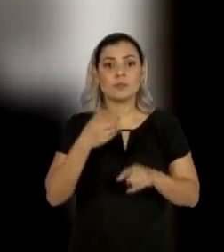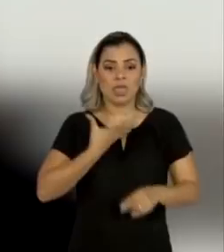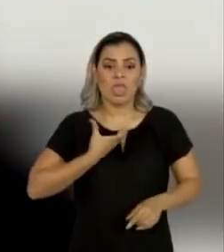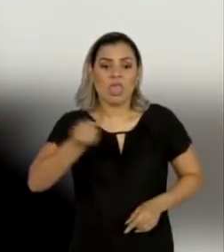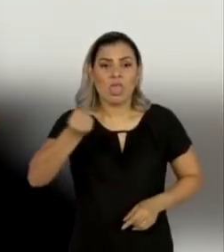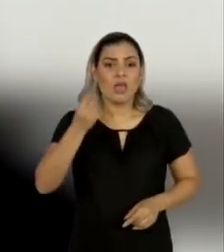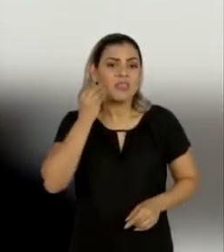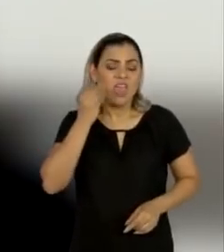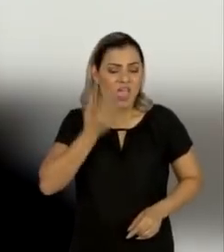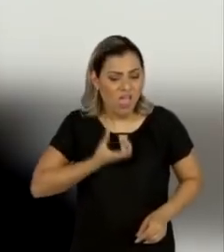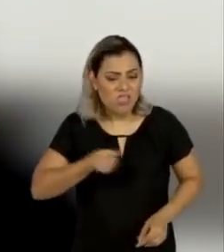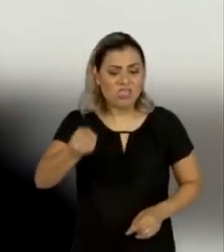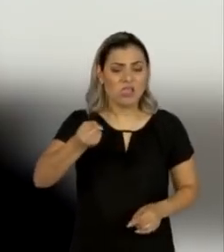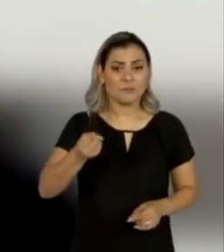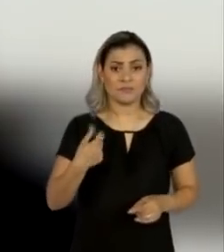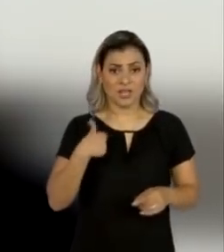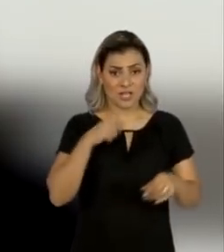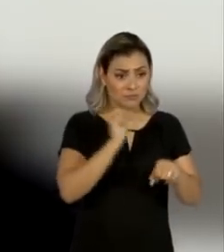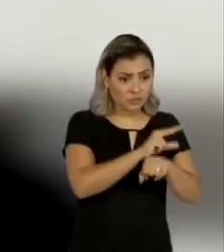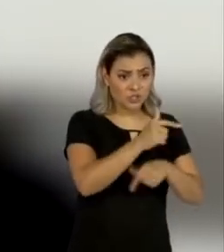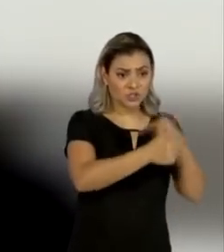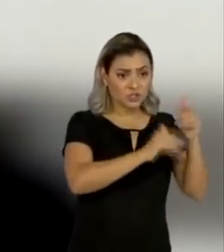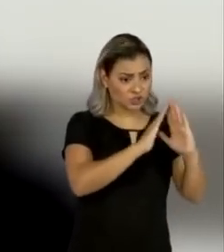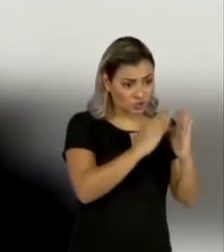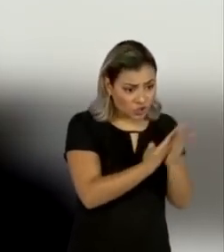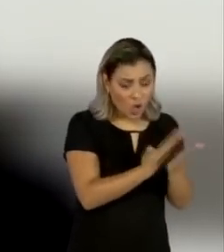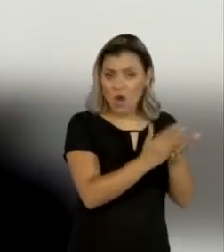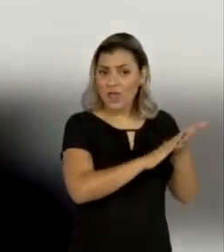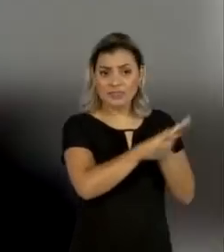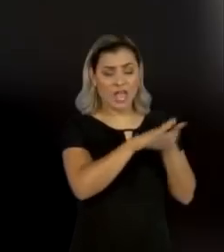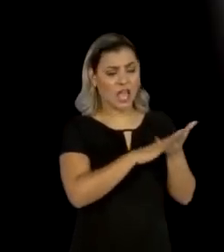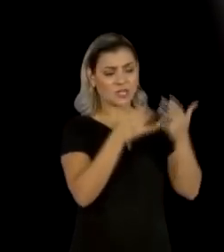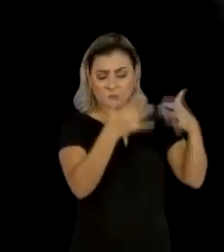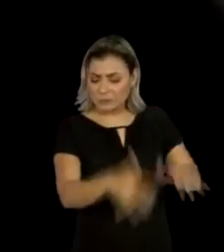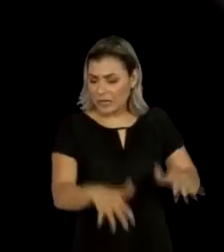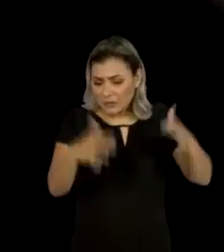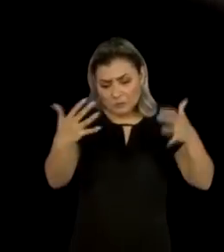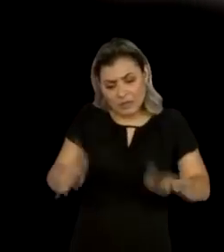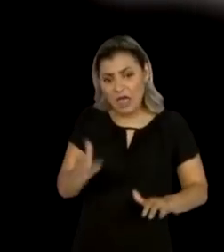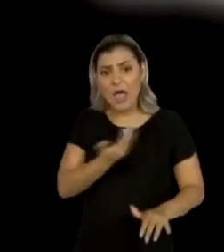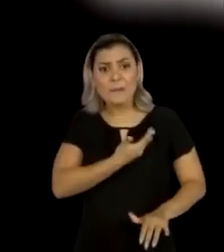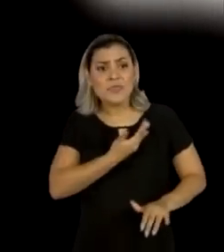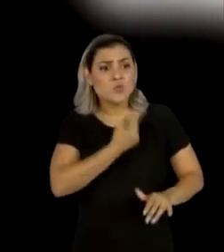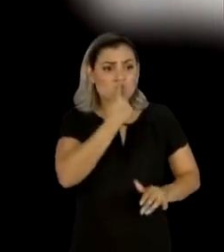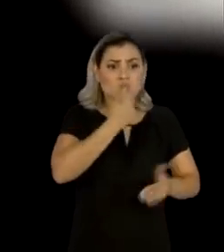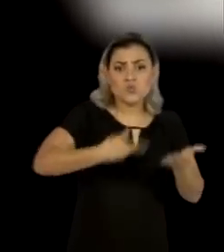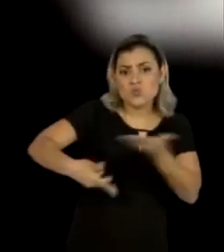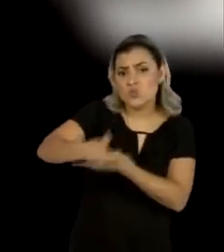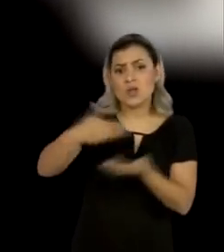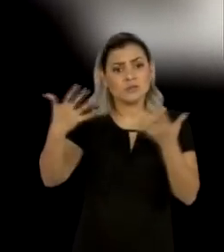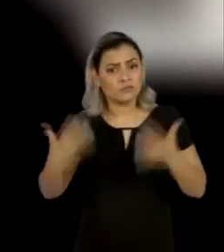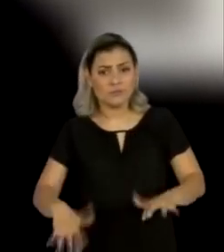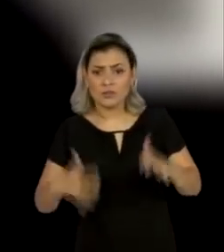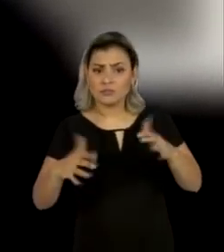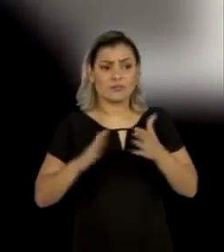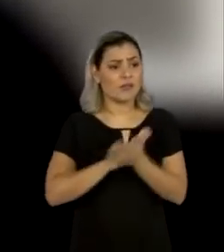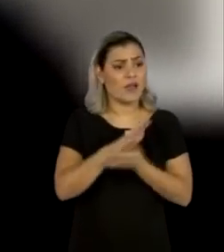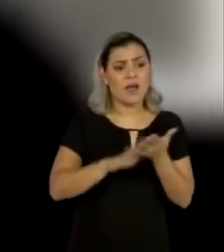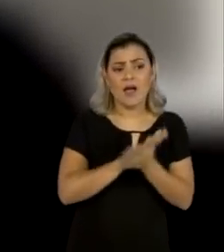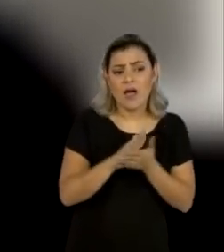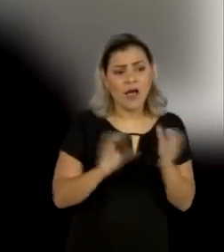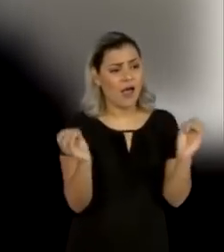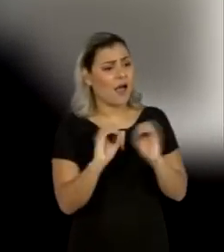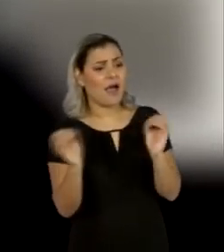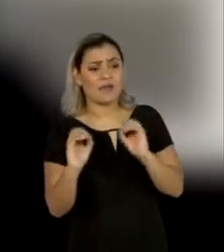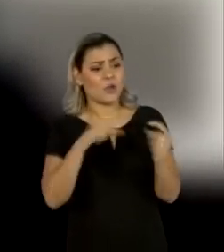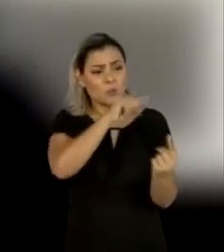matar. Ela deixava de ir para a escola, ela não conseguia ficar na escola, não tinha amigos, não ia para as festinhas, para nada. Não tinha vontade, não